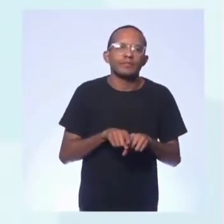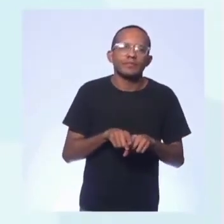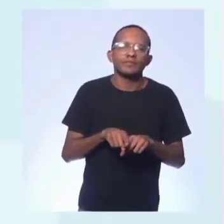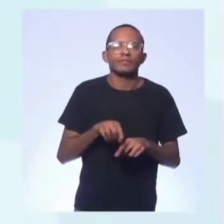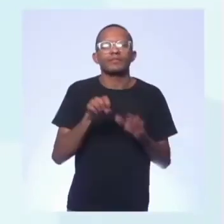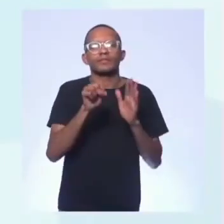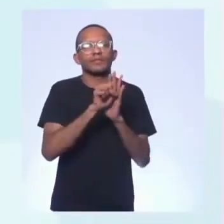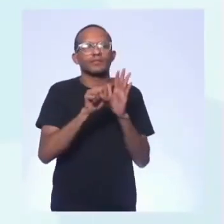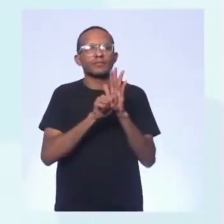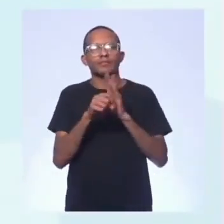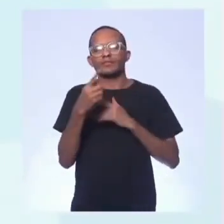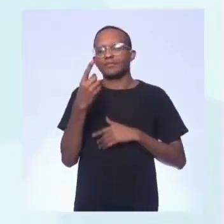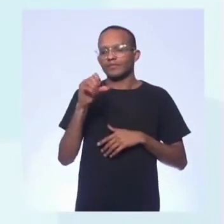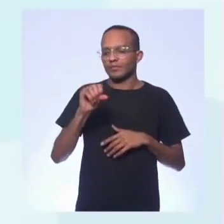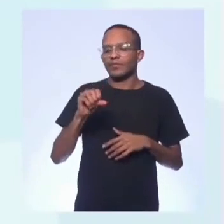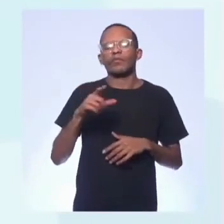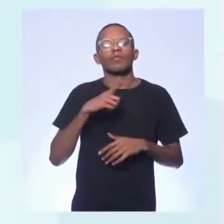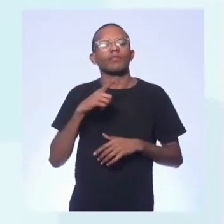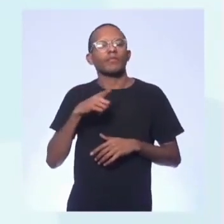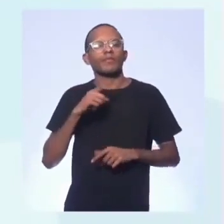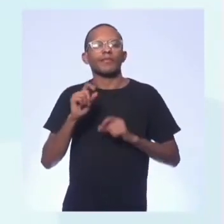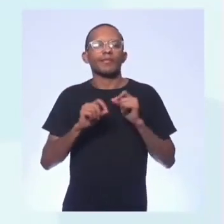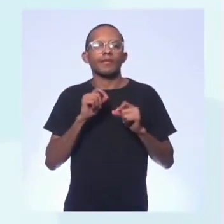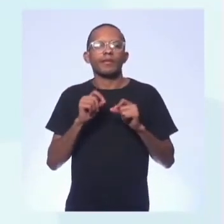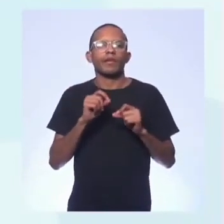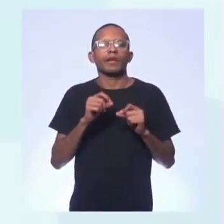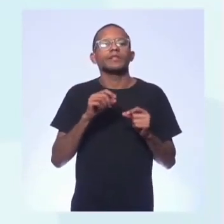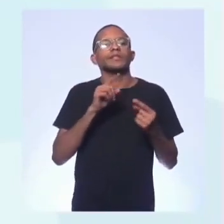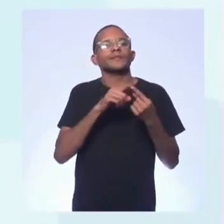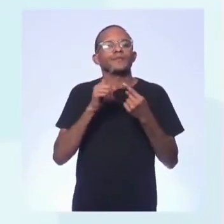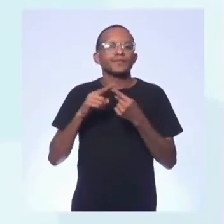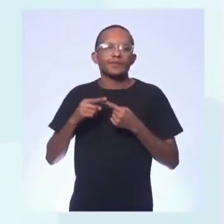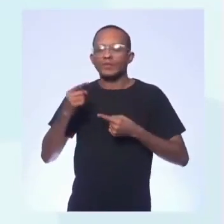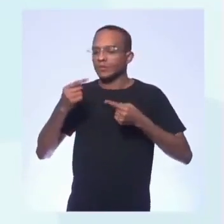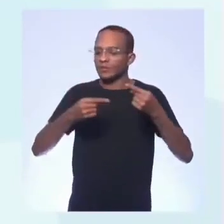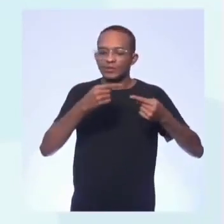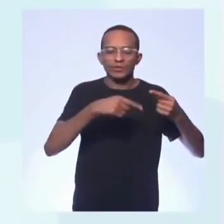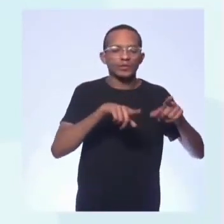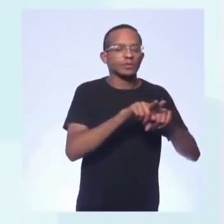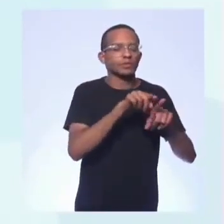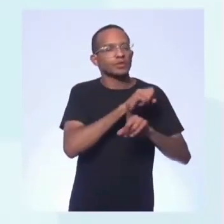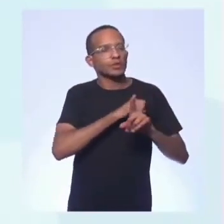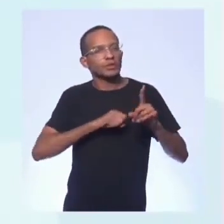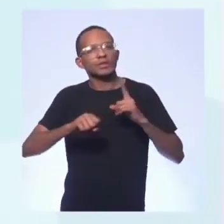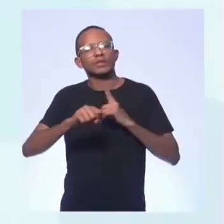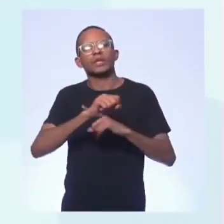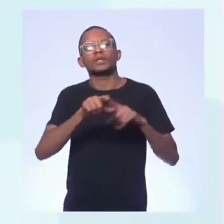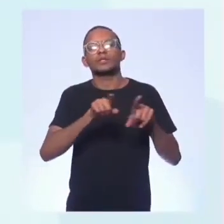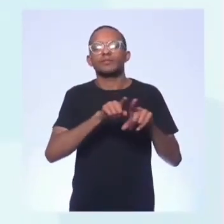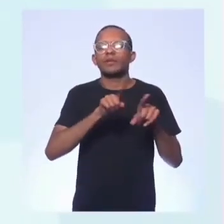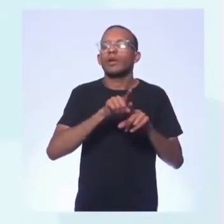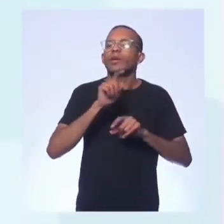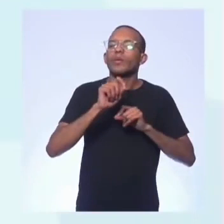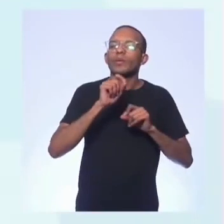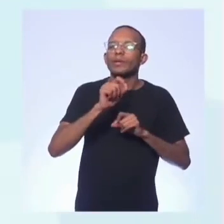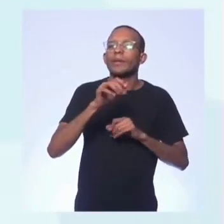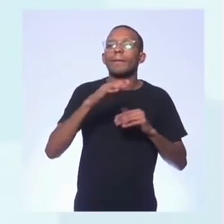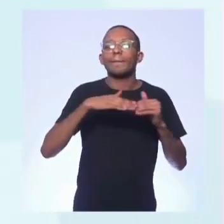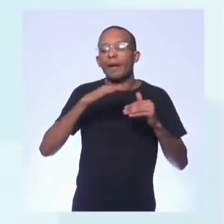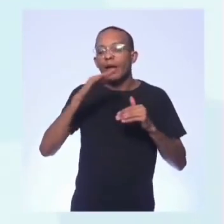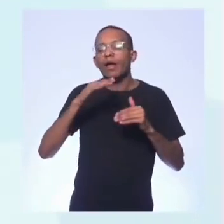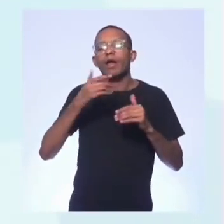no século XIX. Então, teremos fatores políticos e sociais, ou seja,